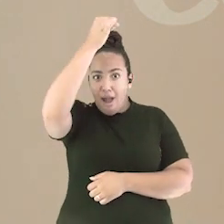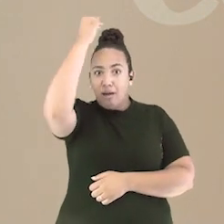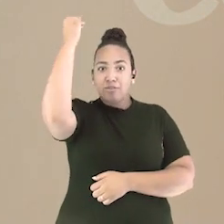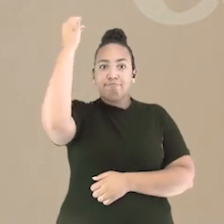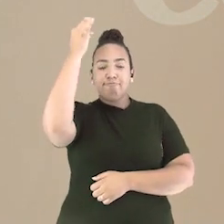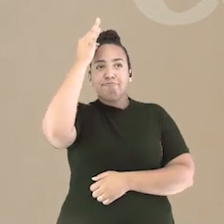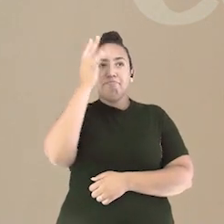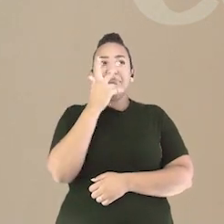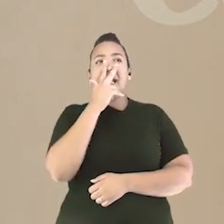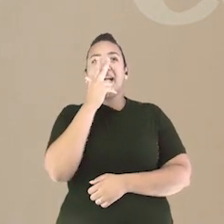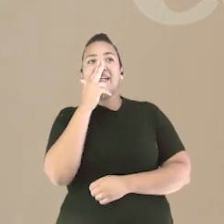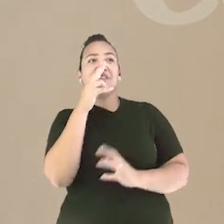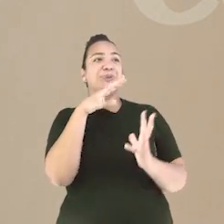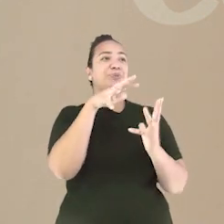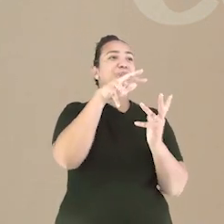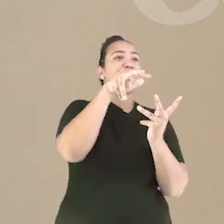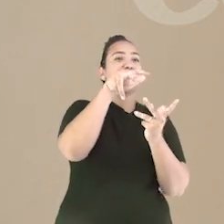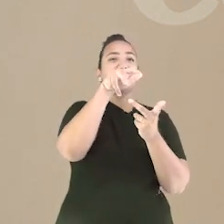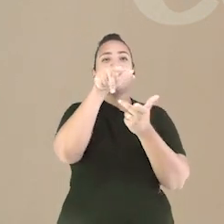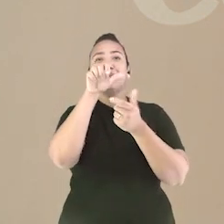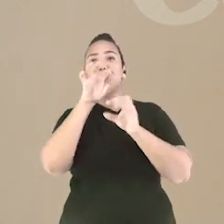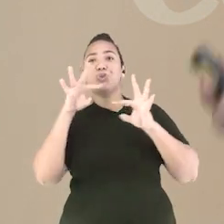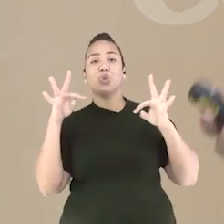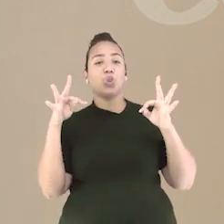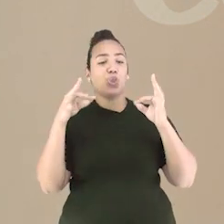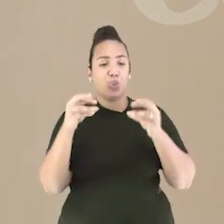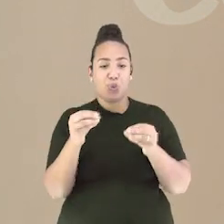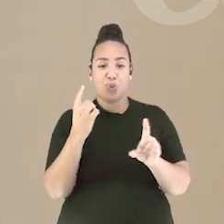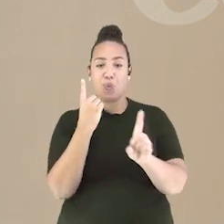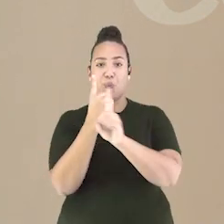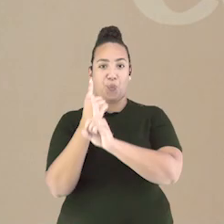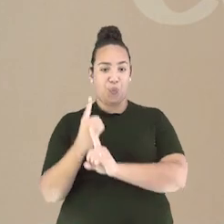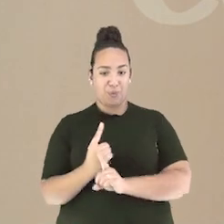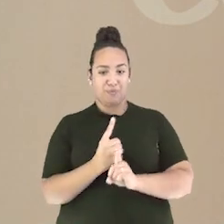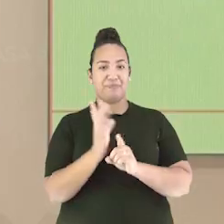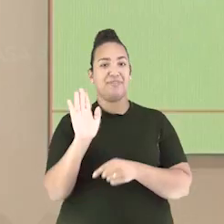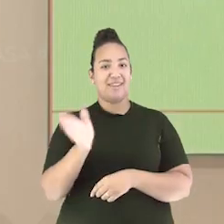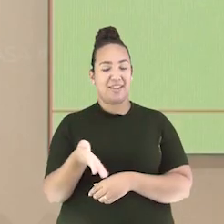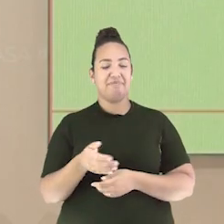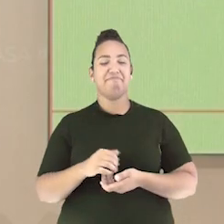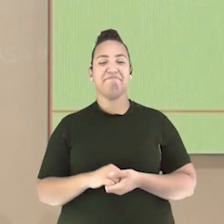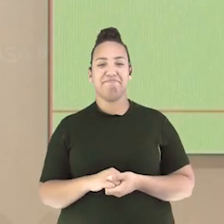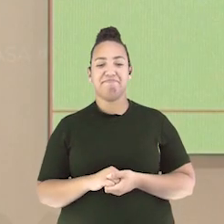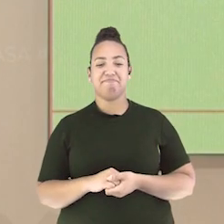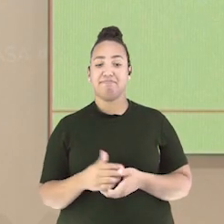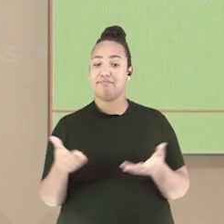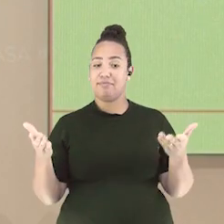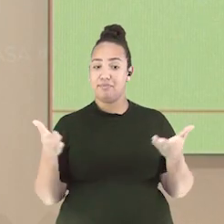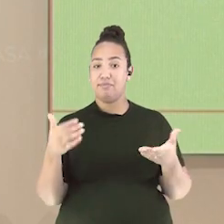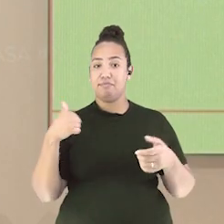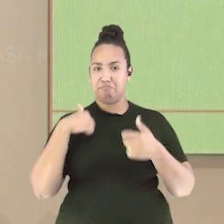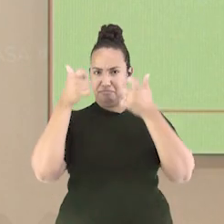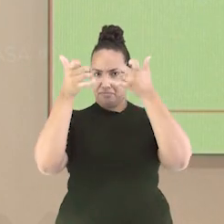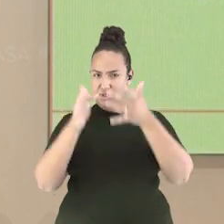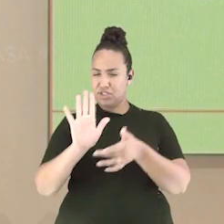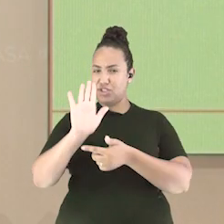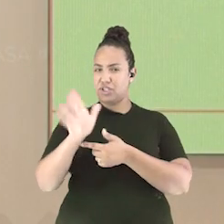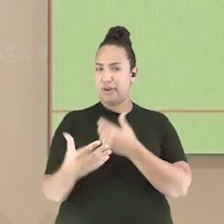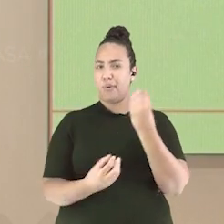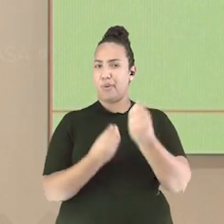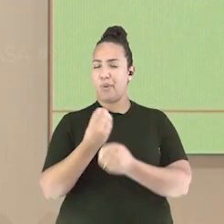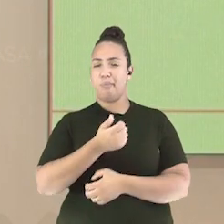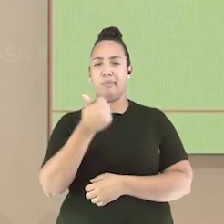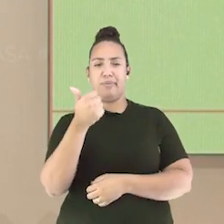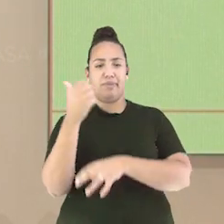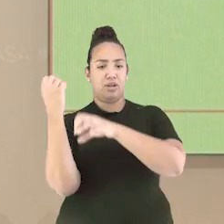que visitar o Espírito Santo é como visitar um pedacinho de cada local do mundo. Agora que falamos como foi a construção dessa